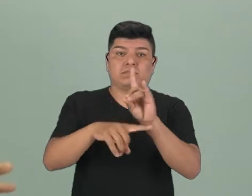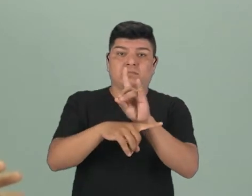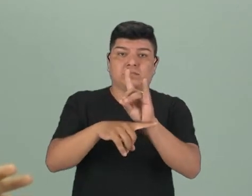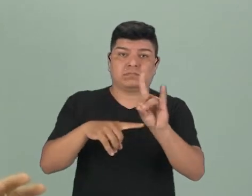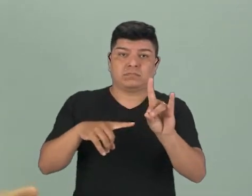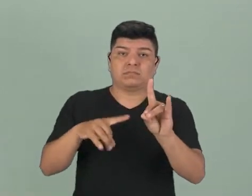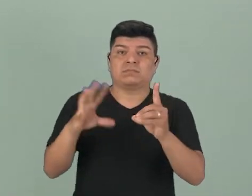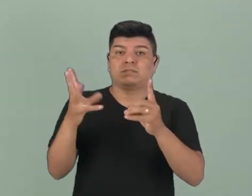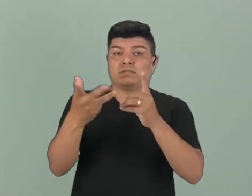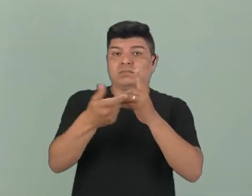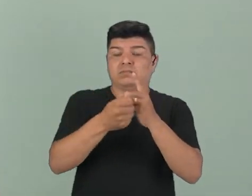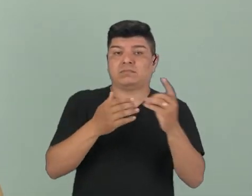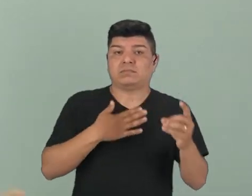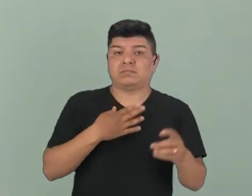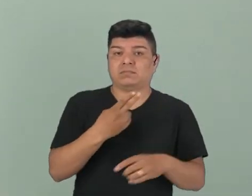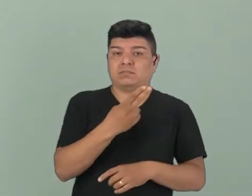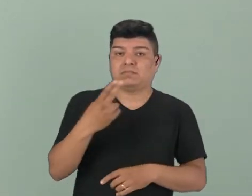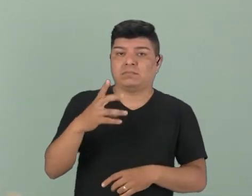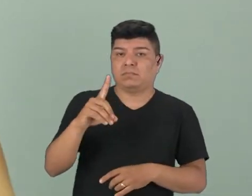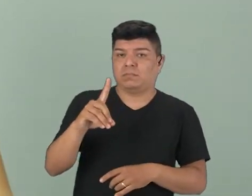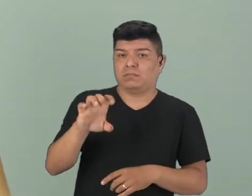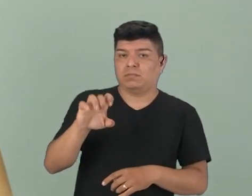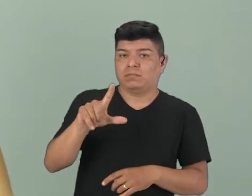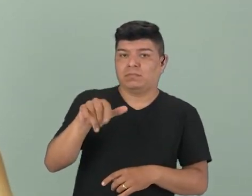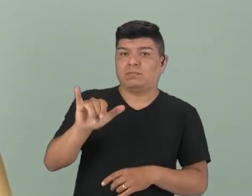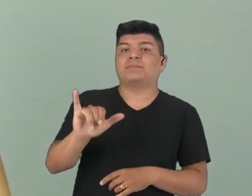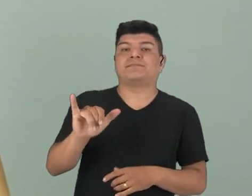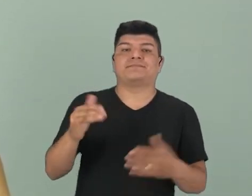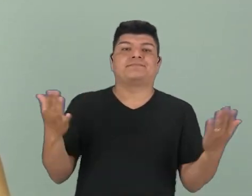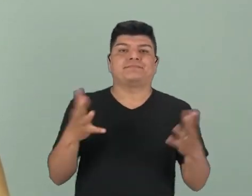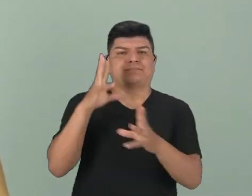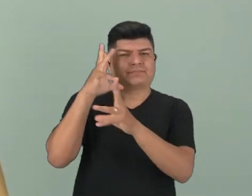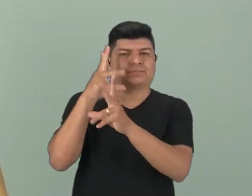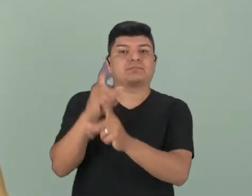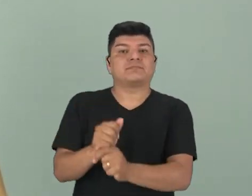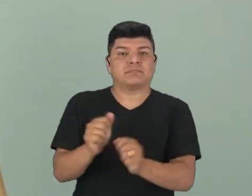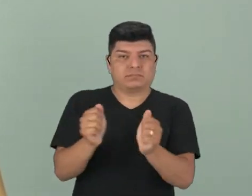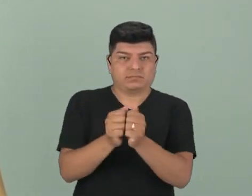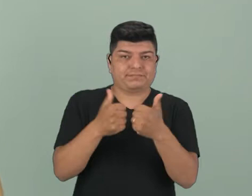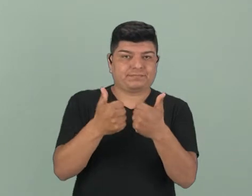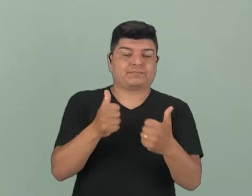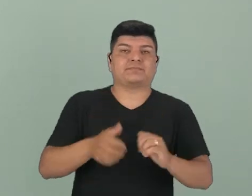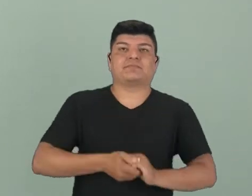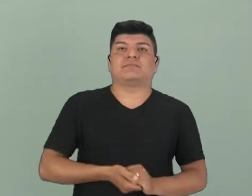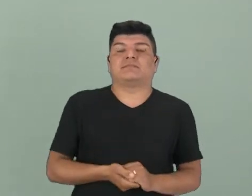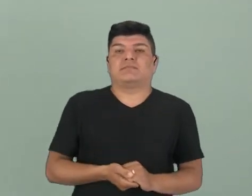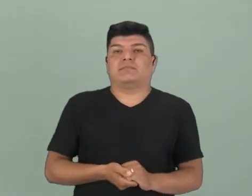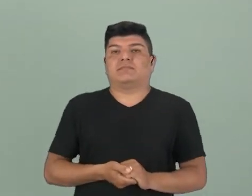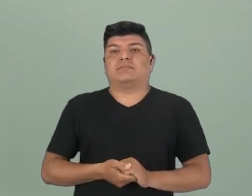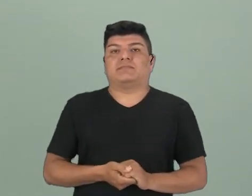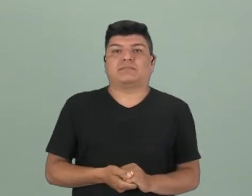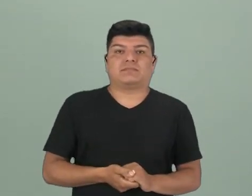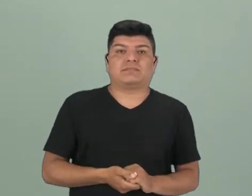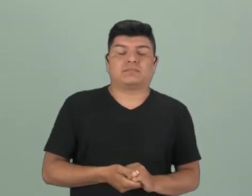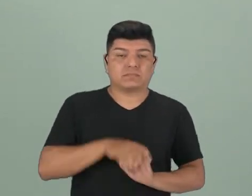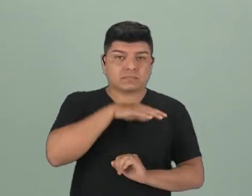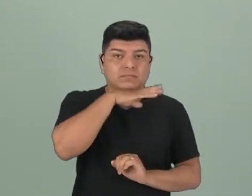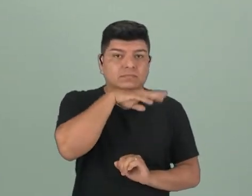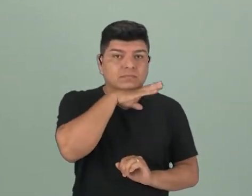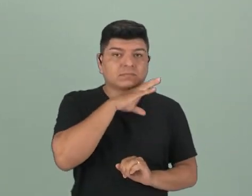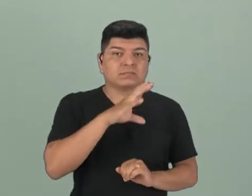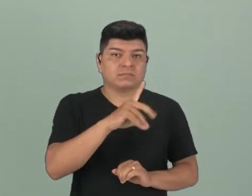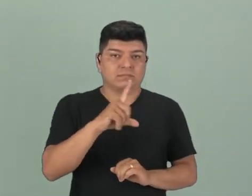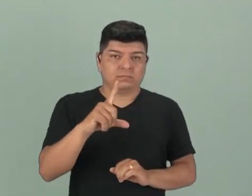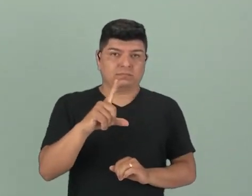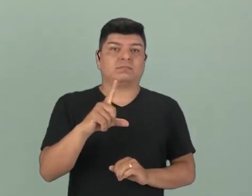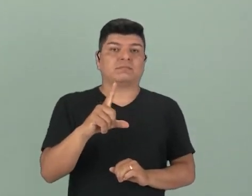a professora Deli e eu vou explicar isso para vocês hoje. A gente vai relembrar juntos, tá? Esses animais eles são classificados